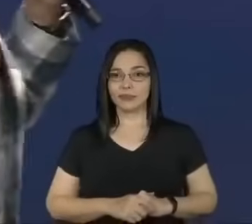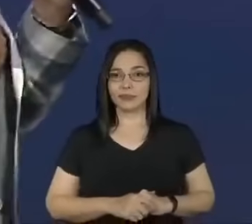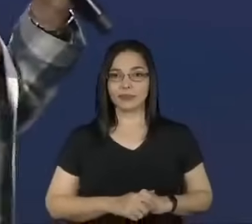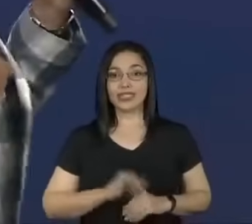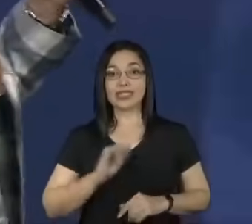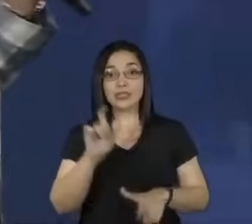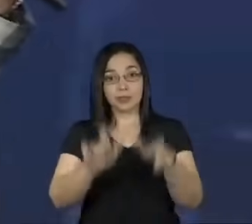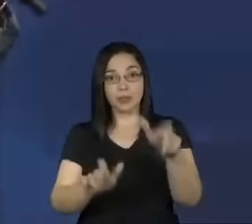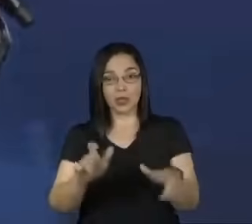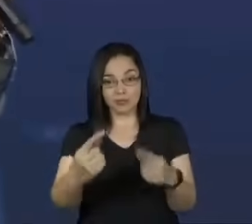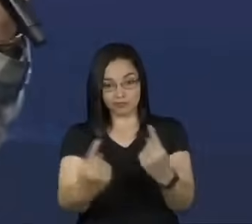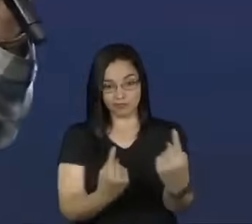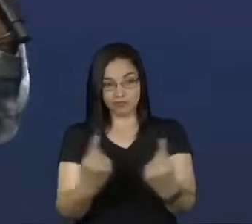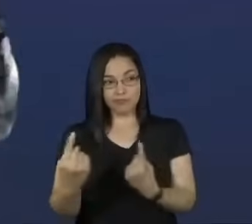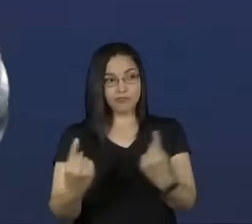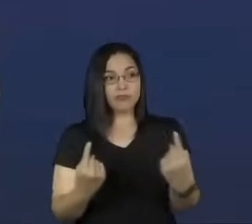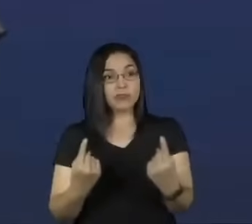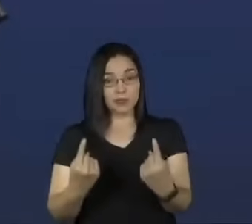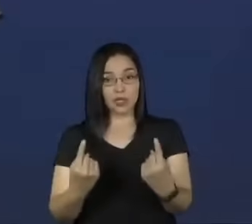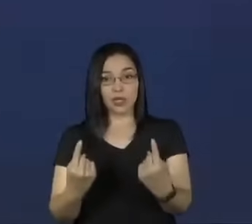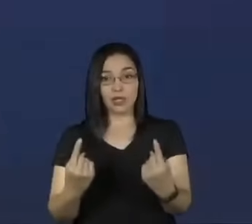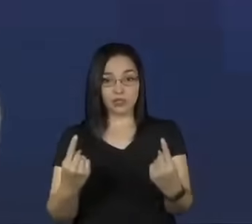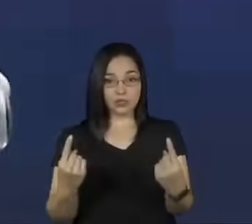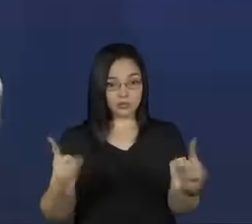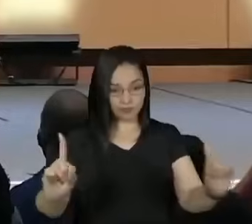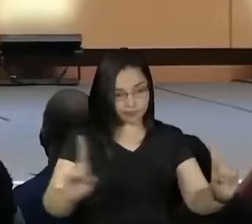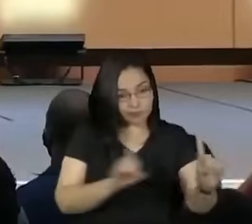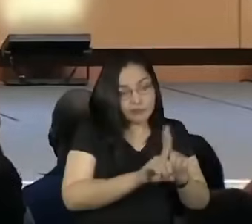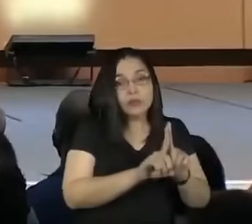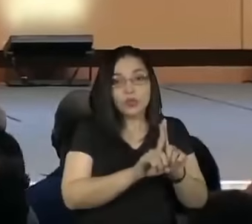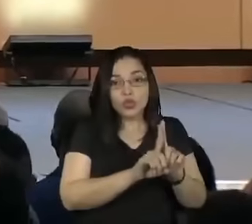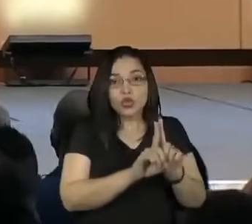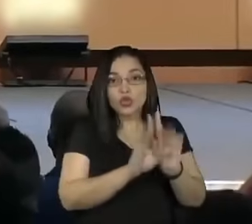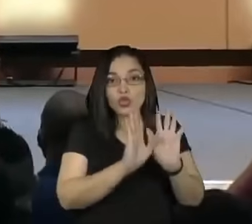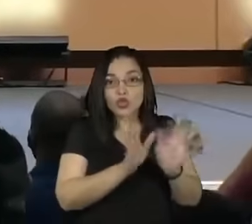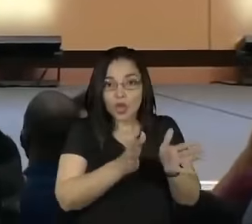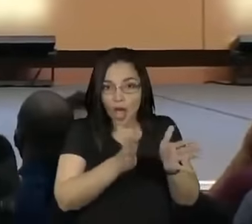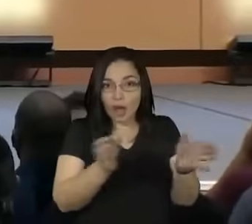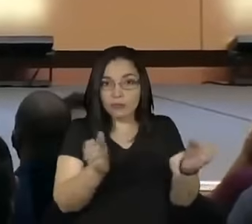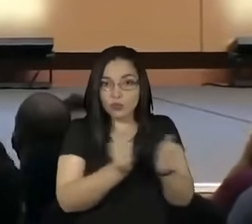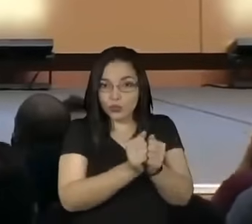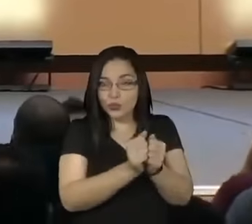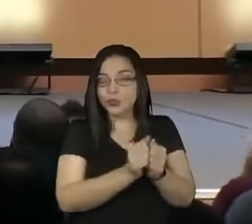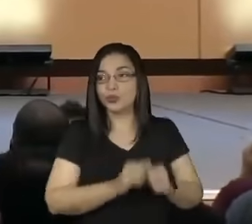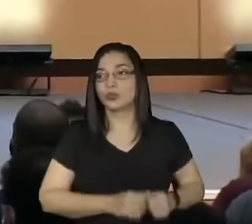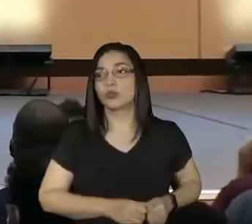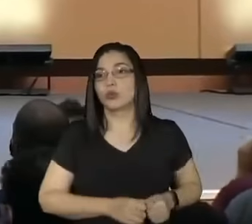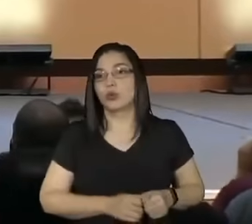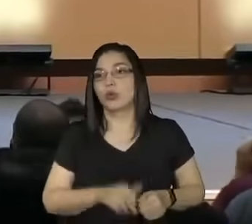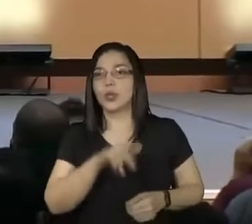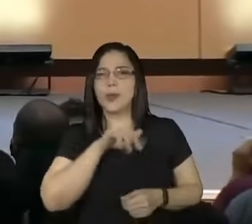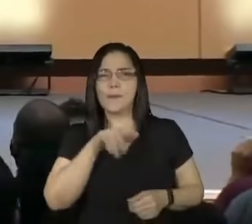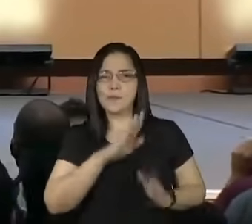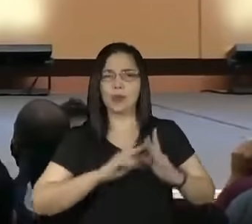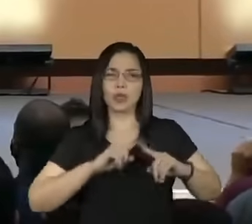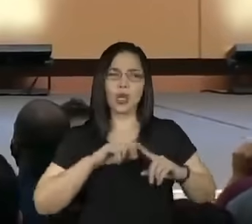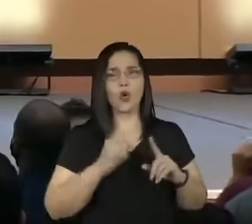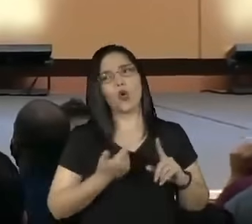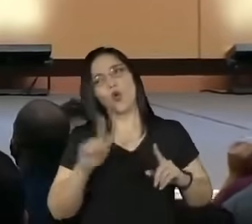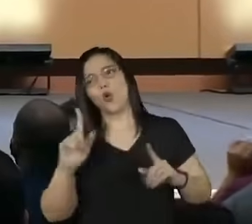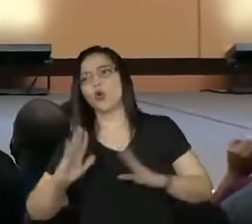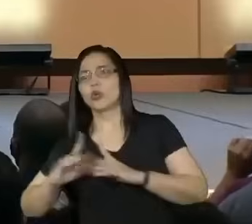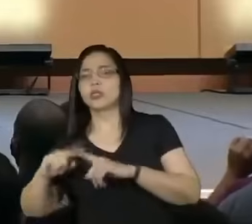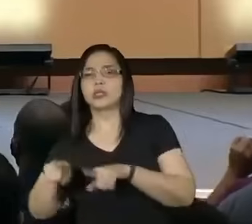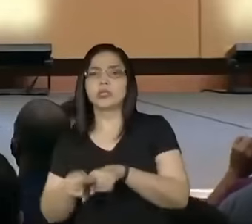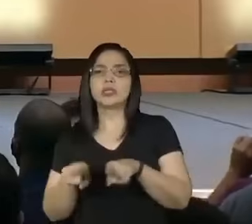se pessoas que vieram aqui à frente estão acompanhadas de irmãos da igreja ou de algum irmão de outra igreja